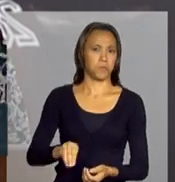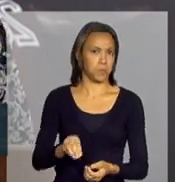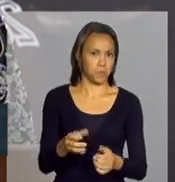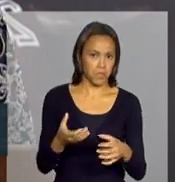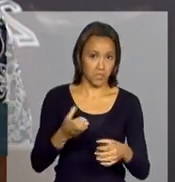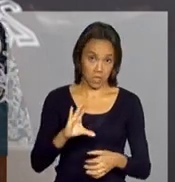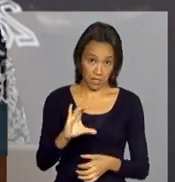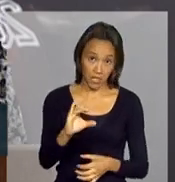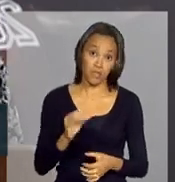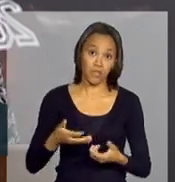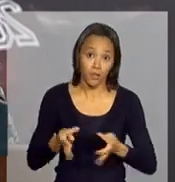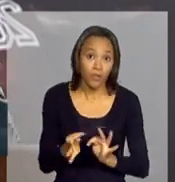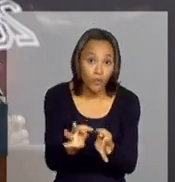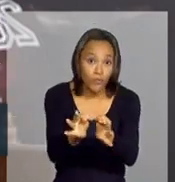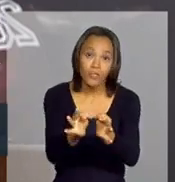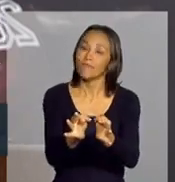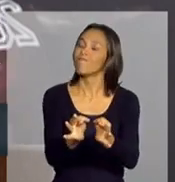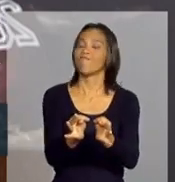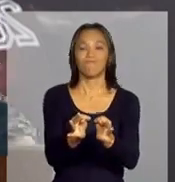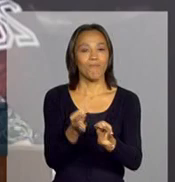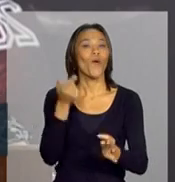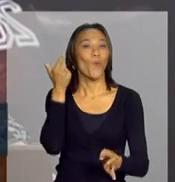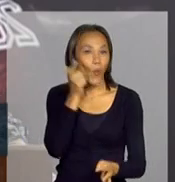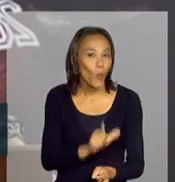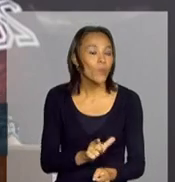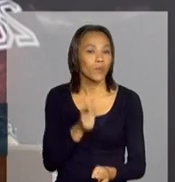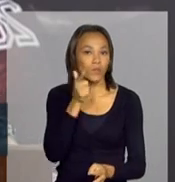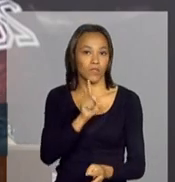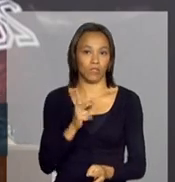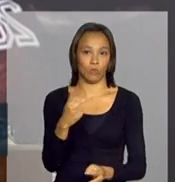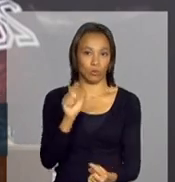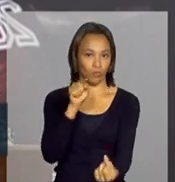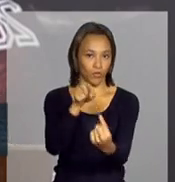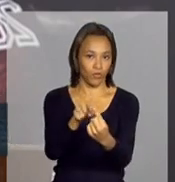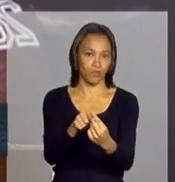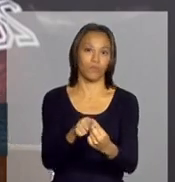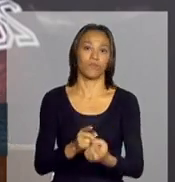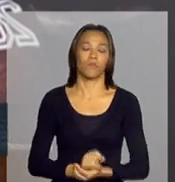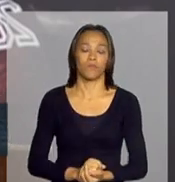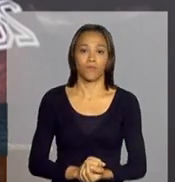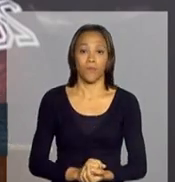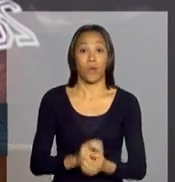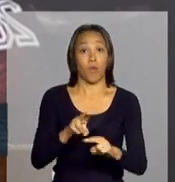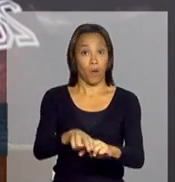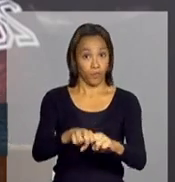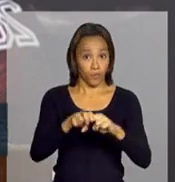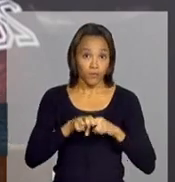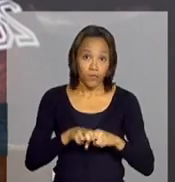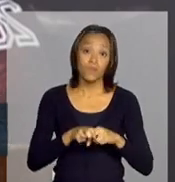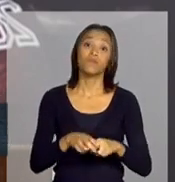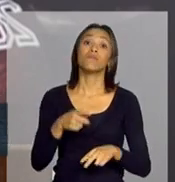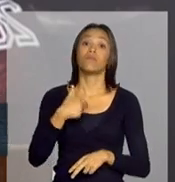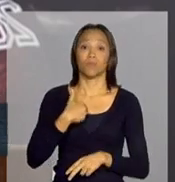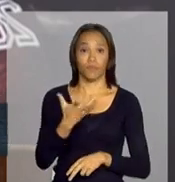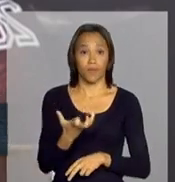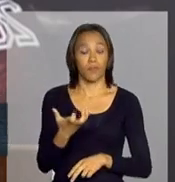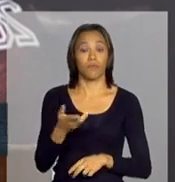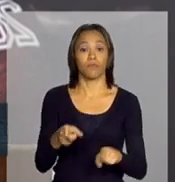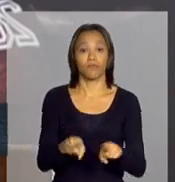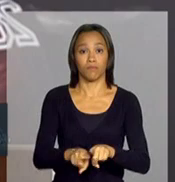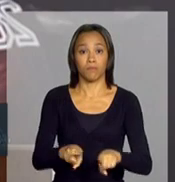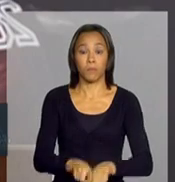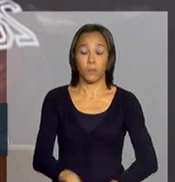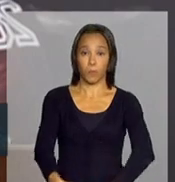ciência e da tecnologia para atingir os seus objetivos por isso eu queria